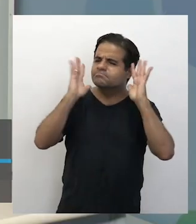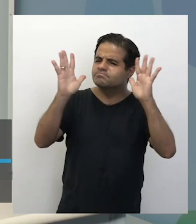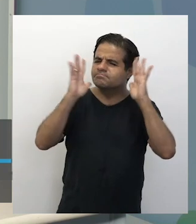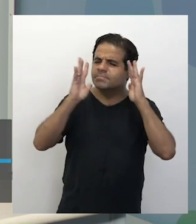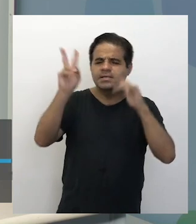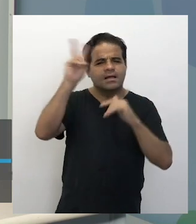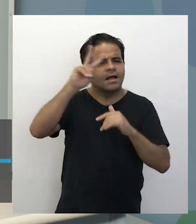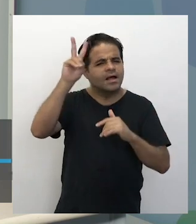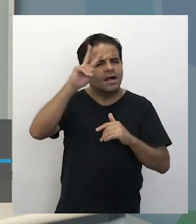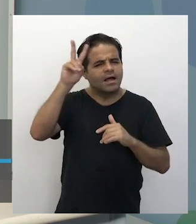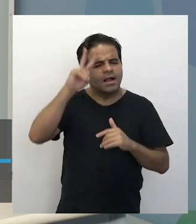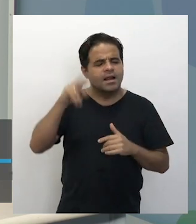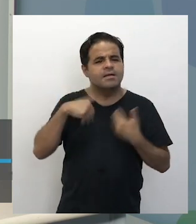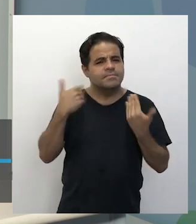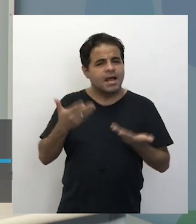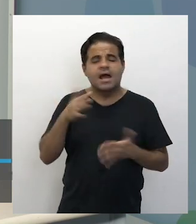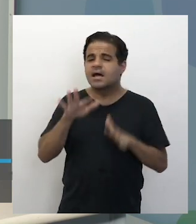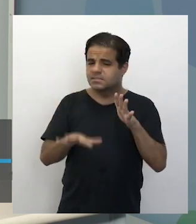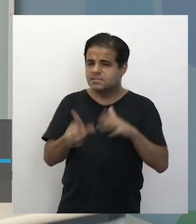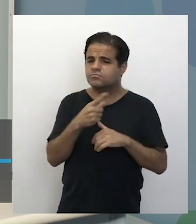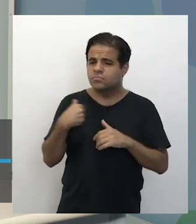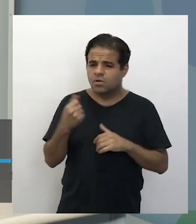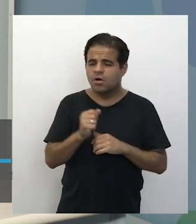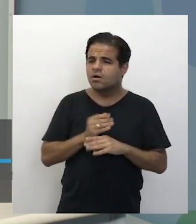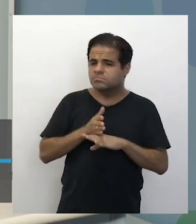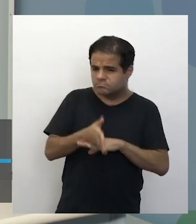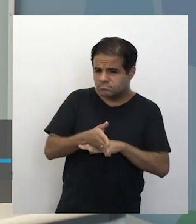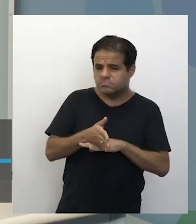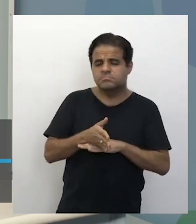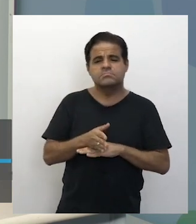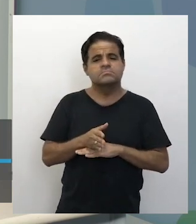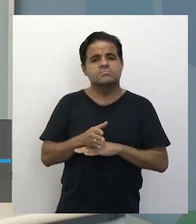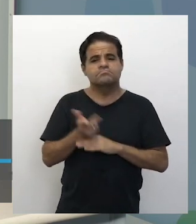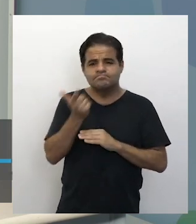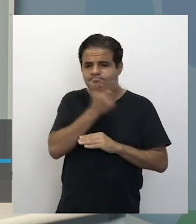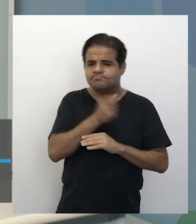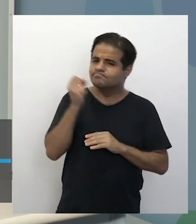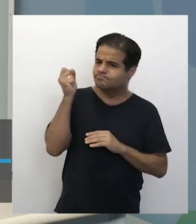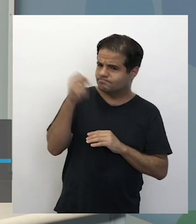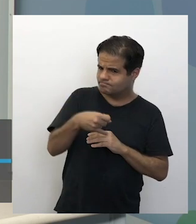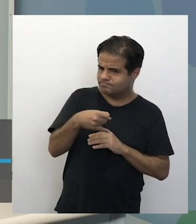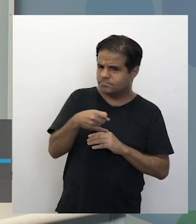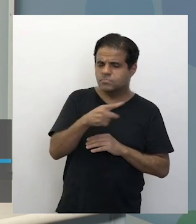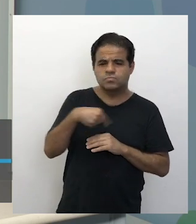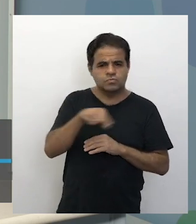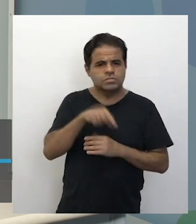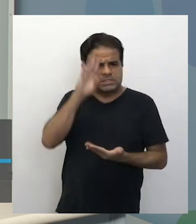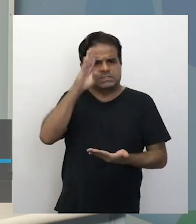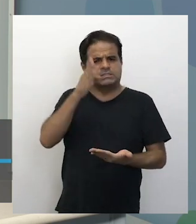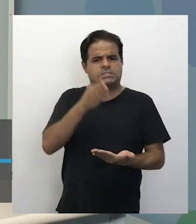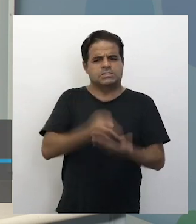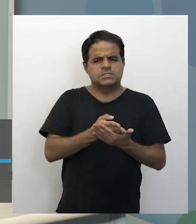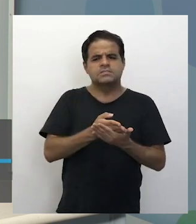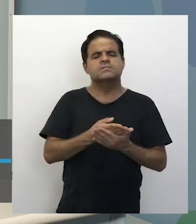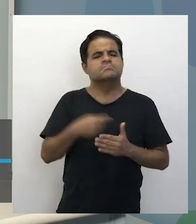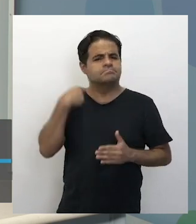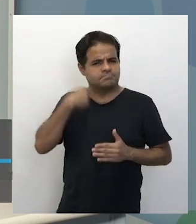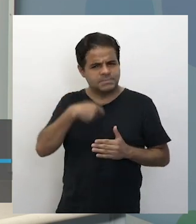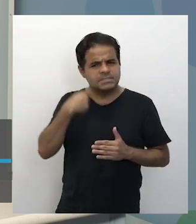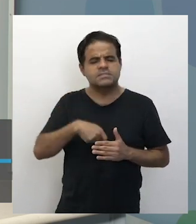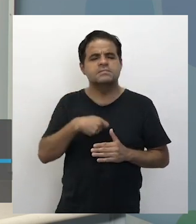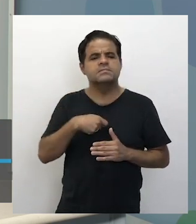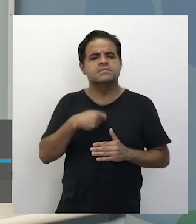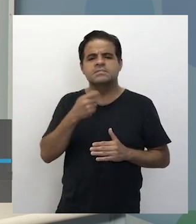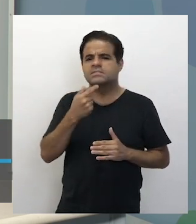lembrar que às vezes para a gente correr atrás do sim, daquilo que a gente acredita, a gente tem que ouvir